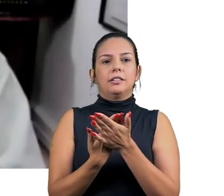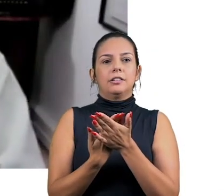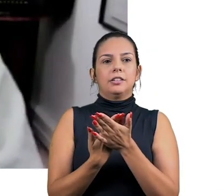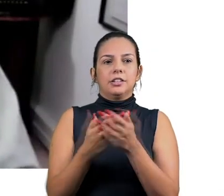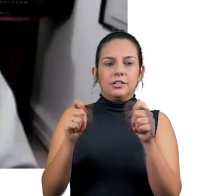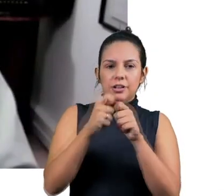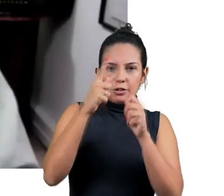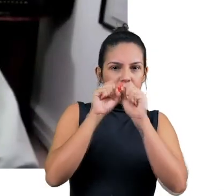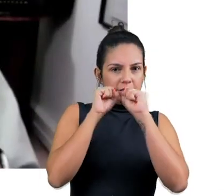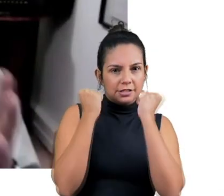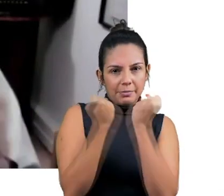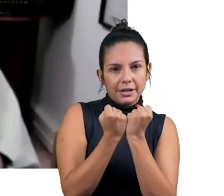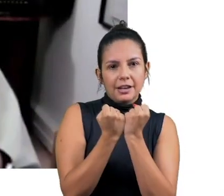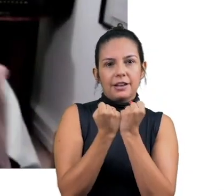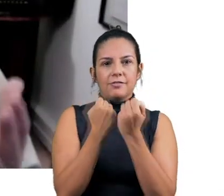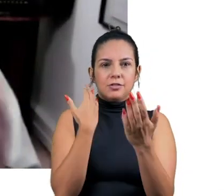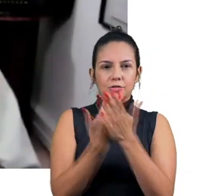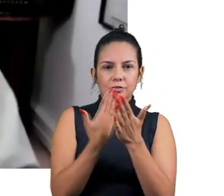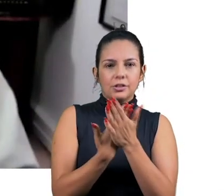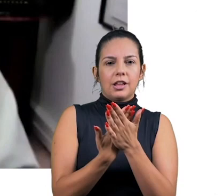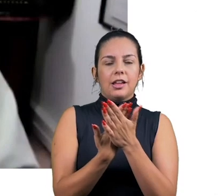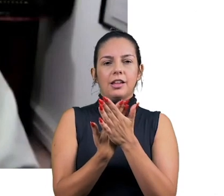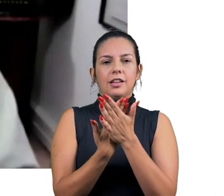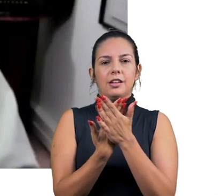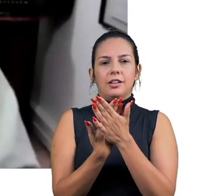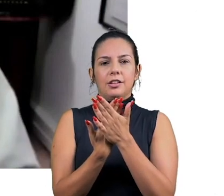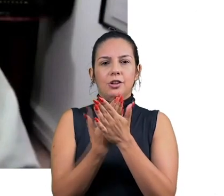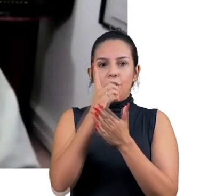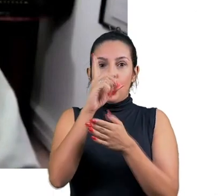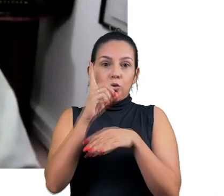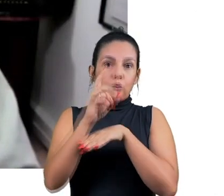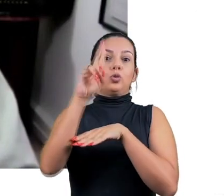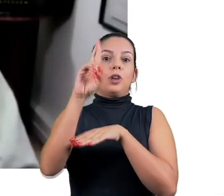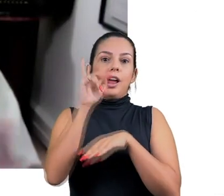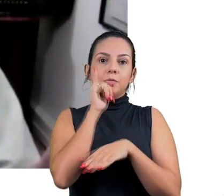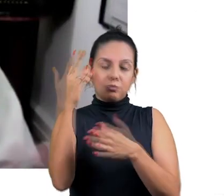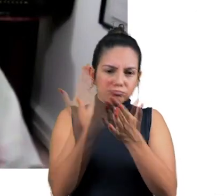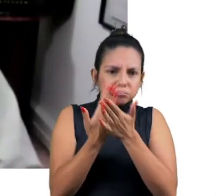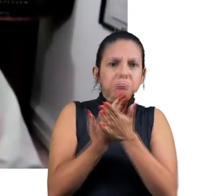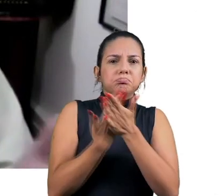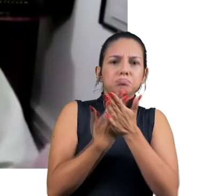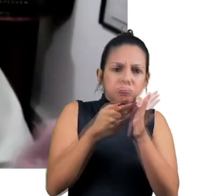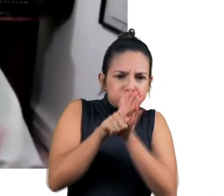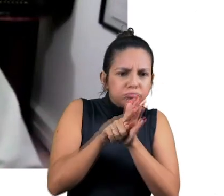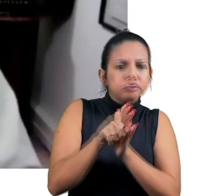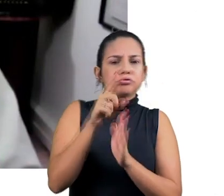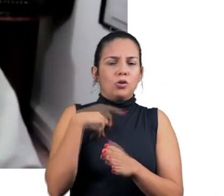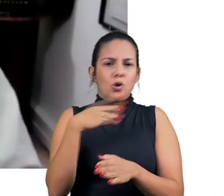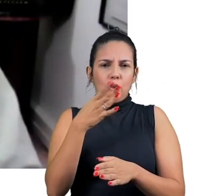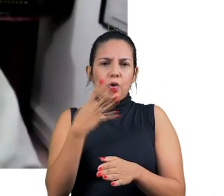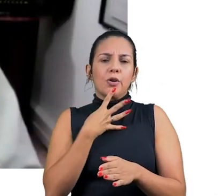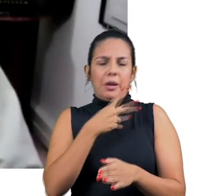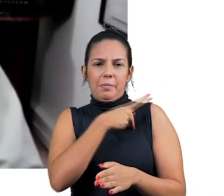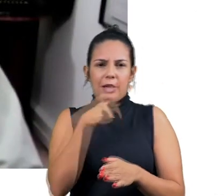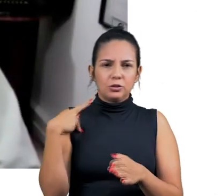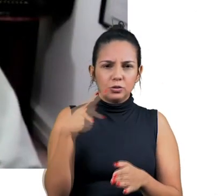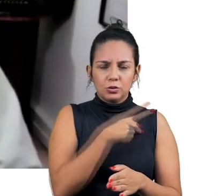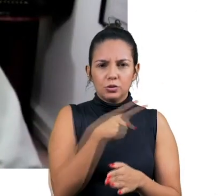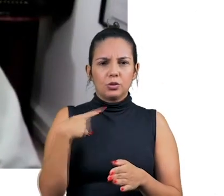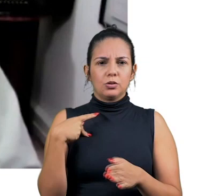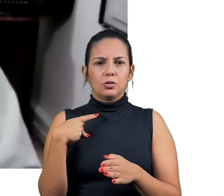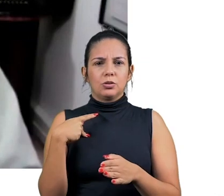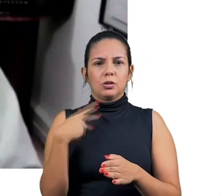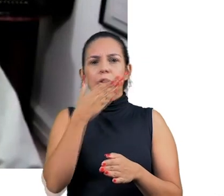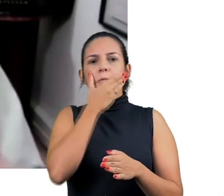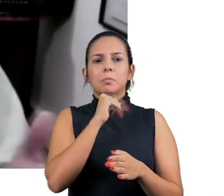o seminário lá, vai estudar, como se fosse um doutorado. E eu conheci pastores, por exemplo, o